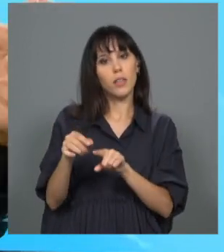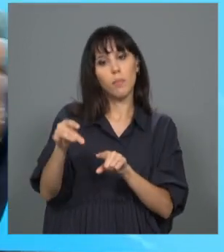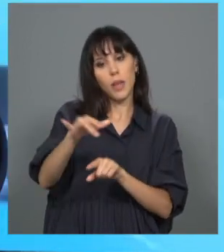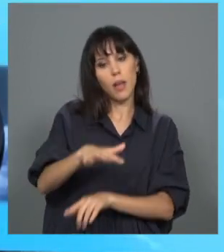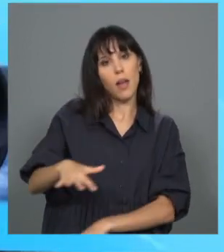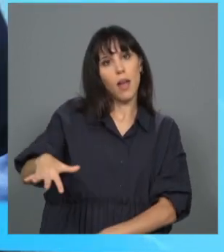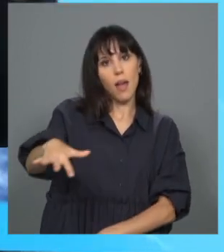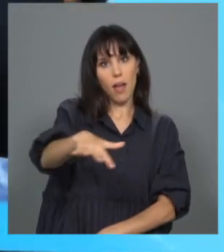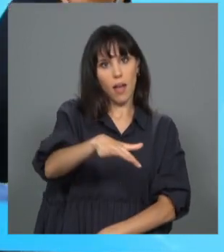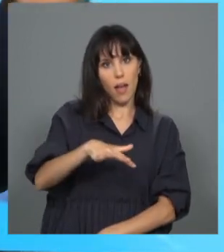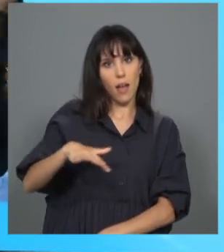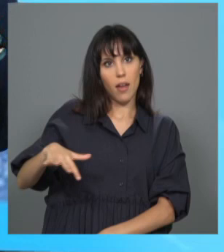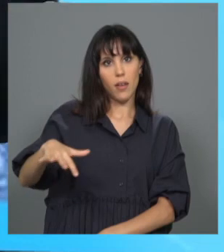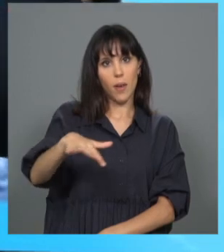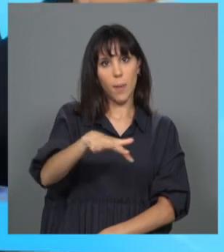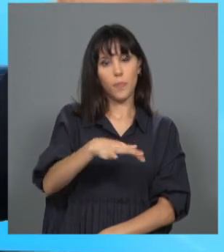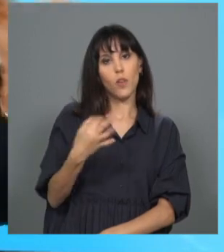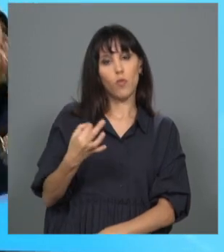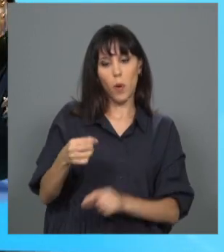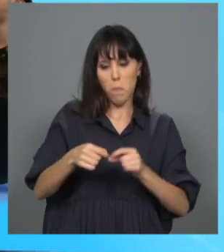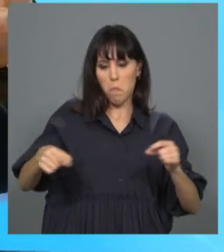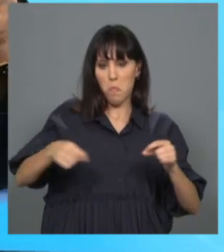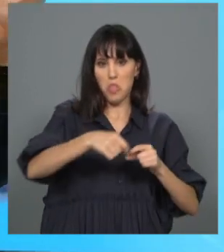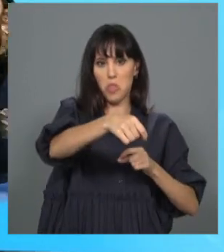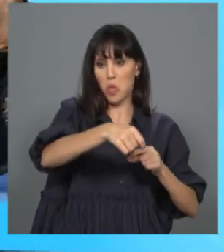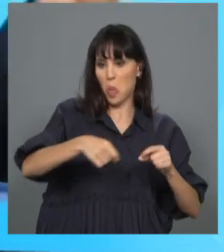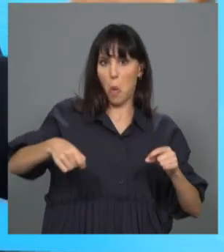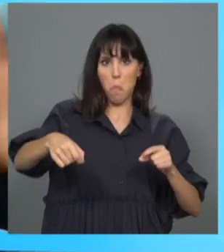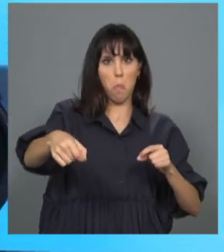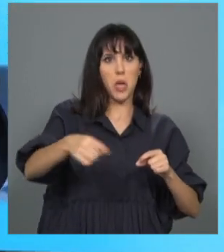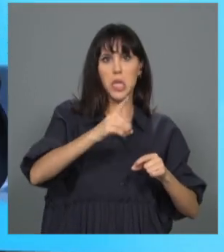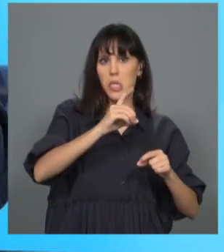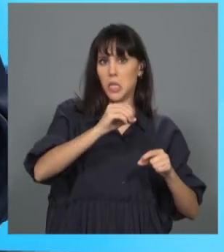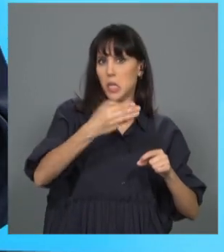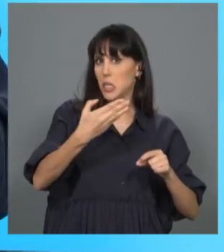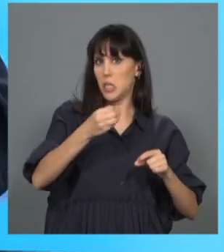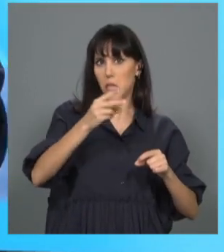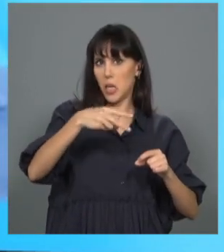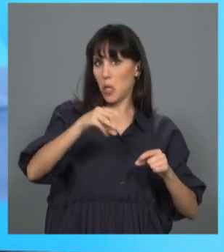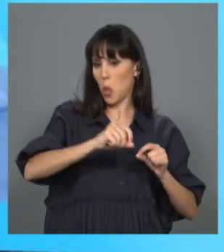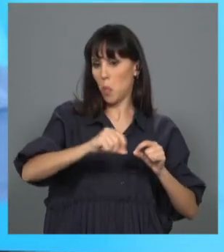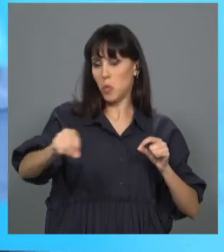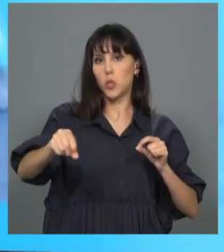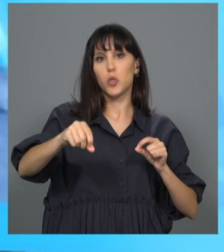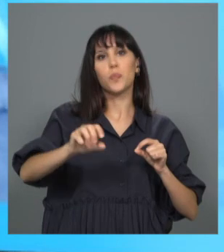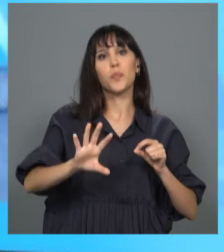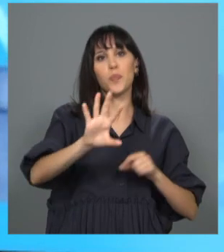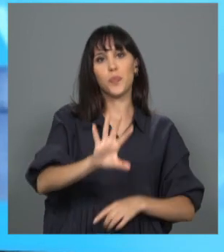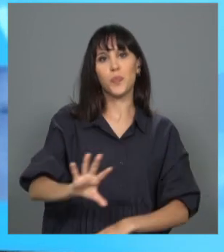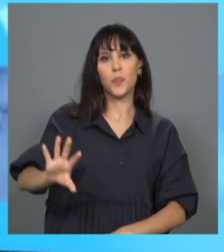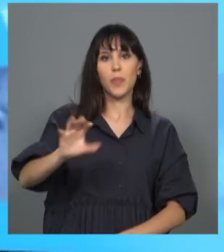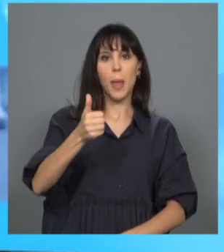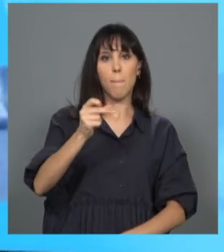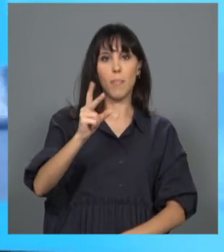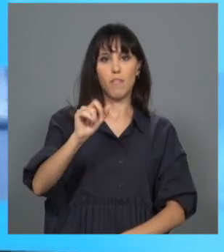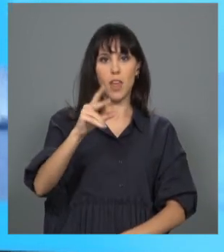região daquele diâmetro de uns 60, 70 quilómetros no sul da Baviera,